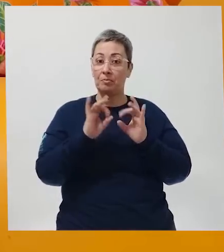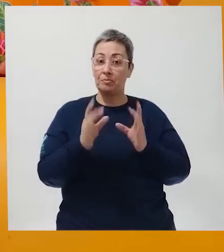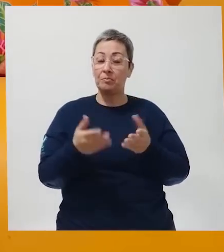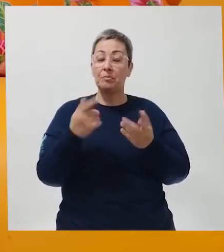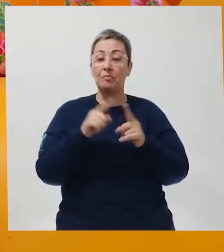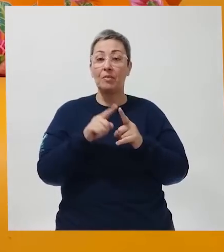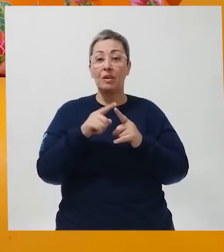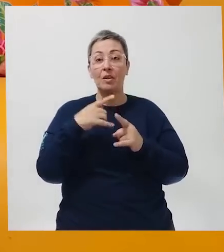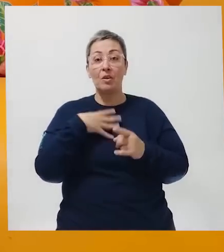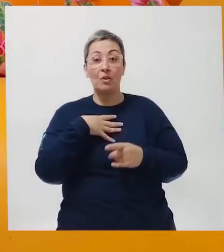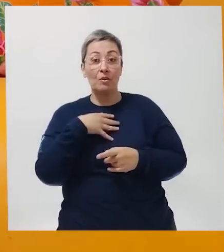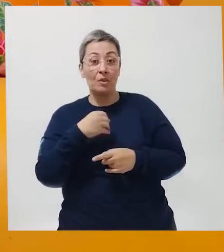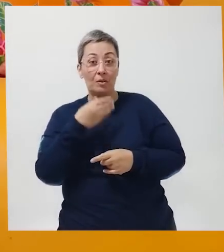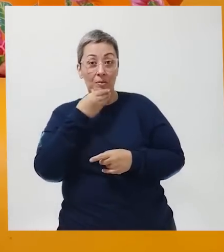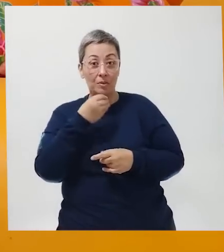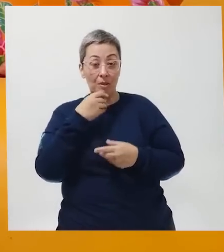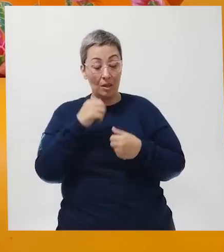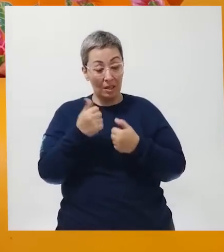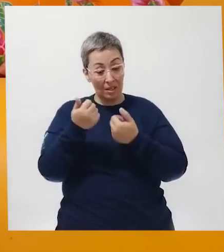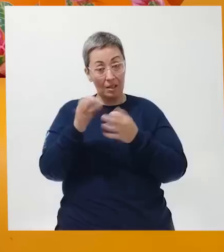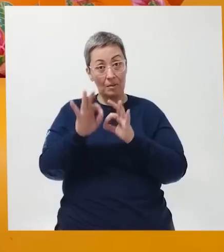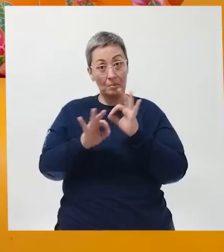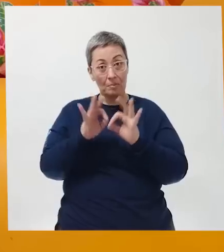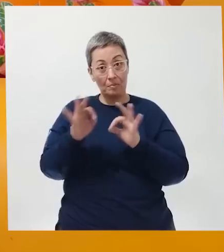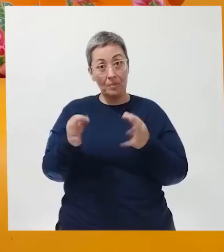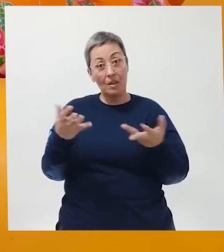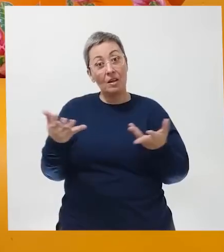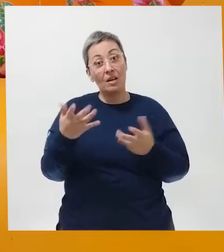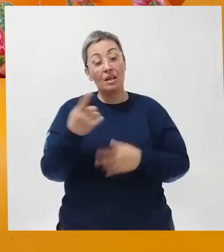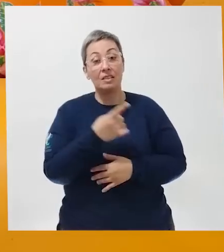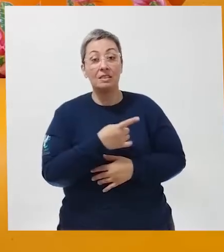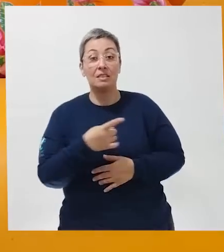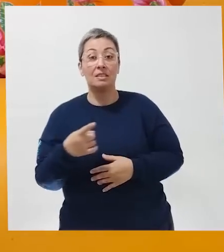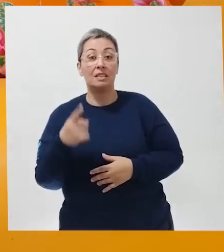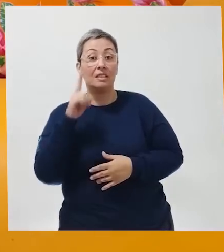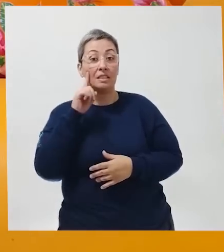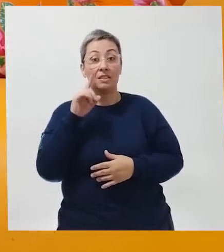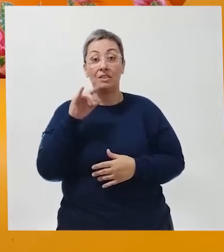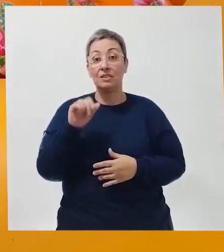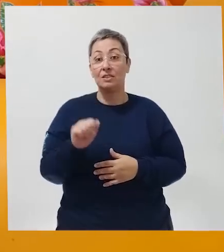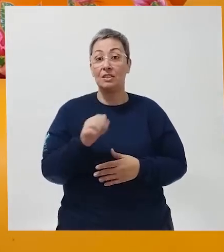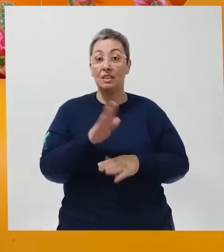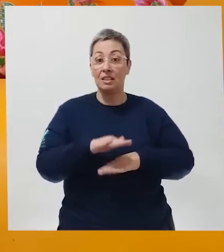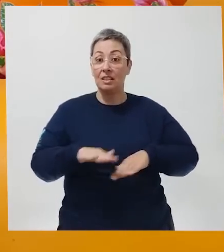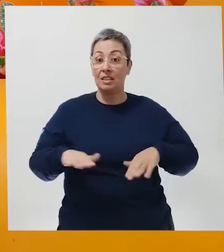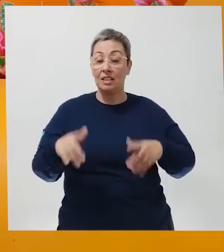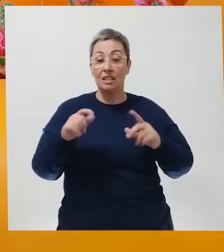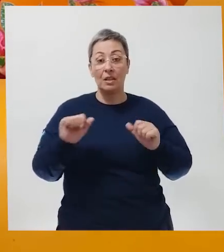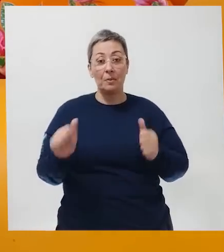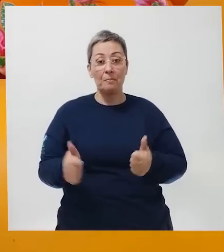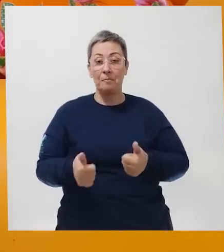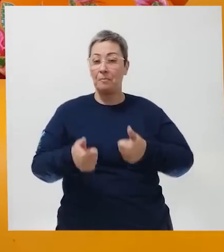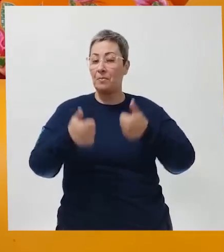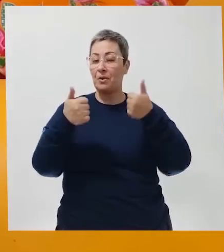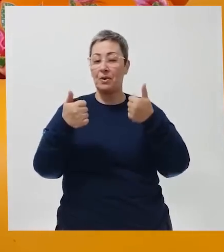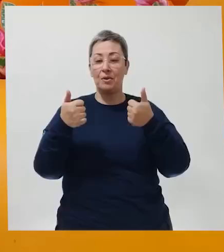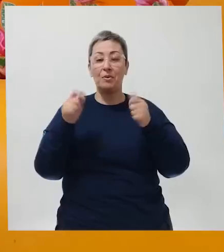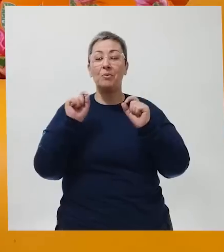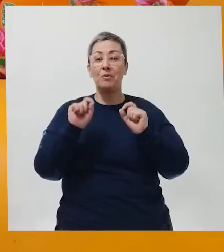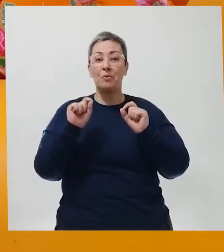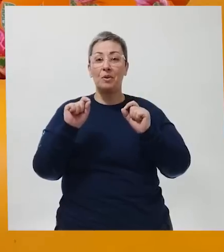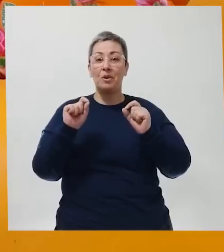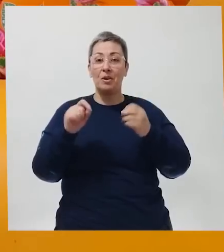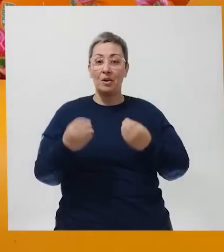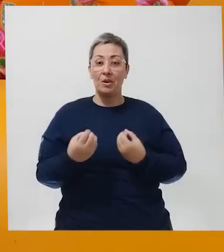dedicatória para o meu filho, que eu dei a ele de presente. Estamos na semana do Dia das Crianças e